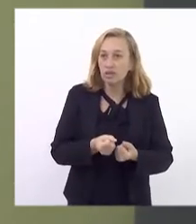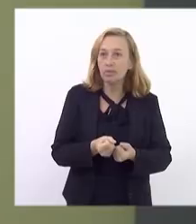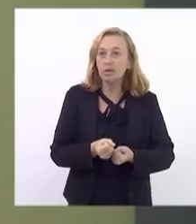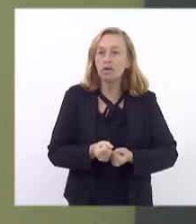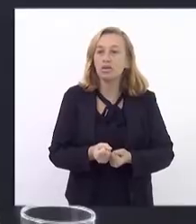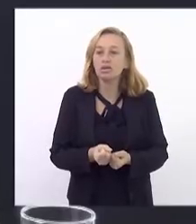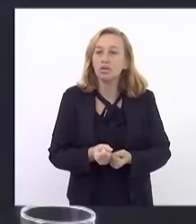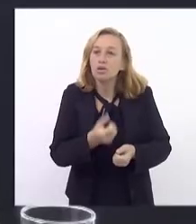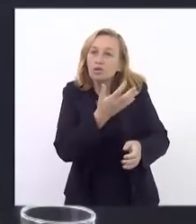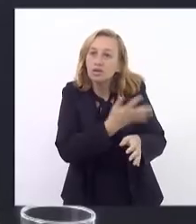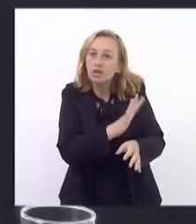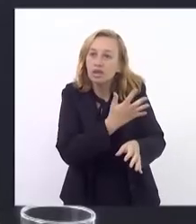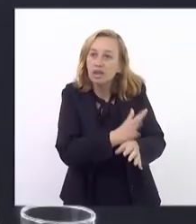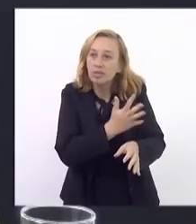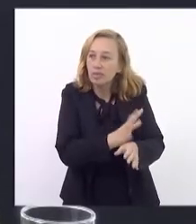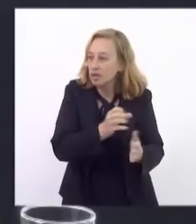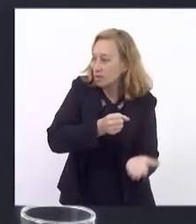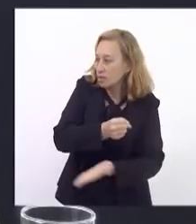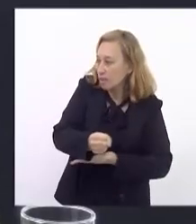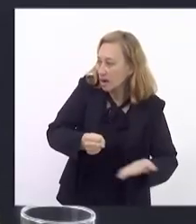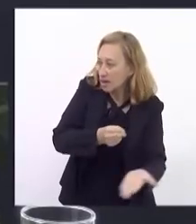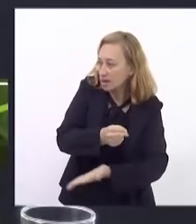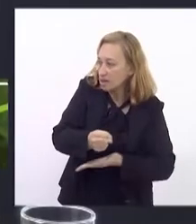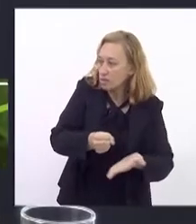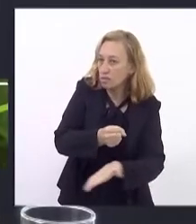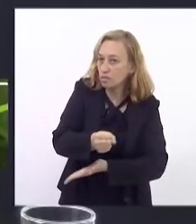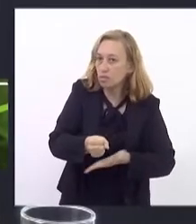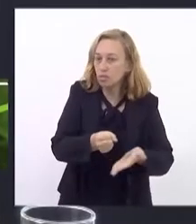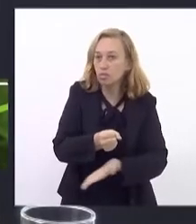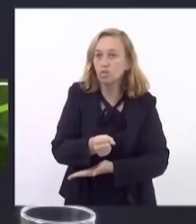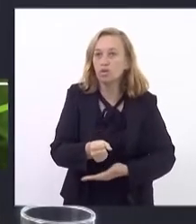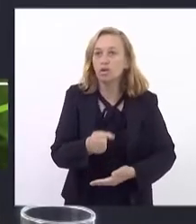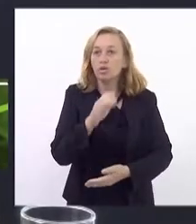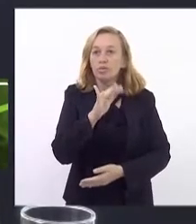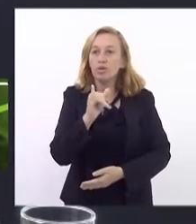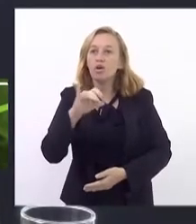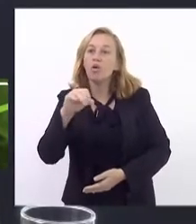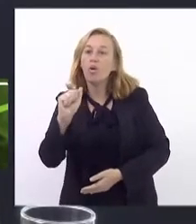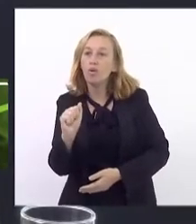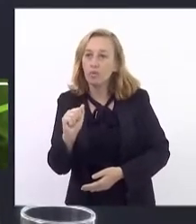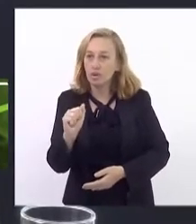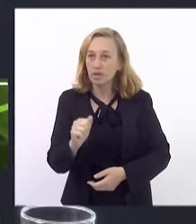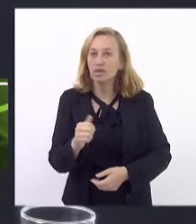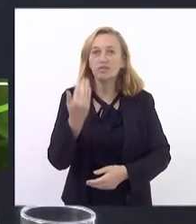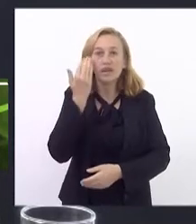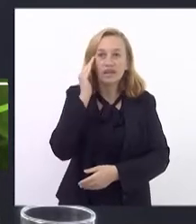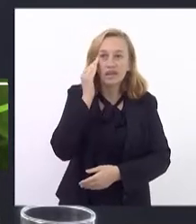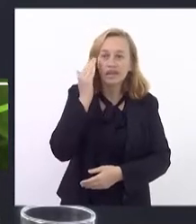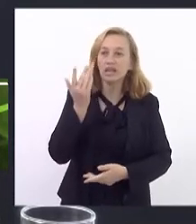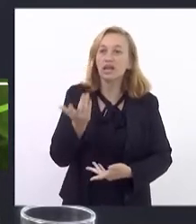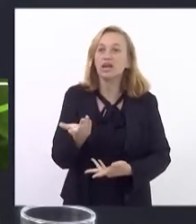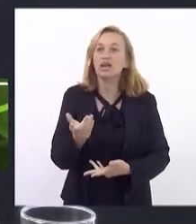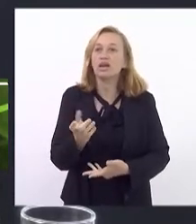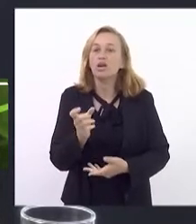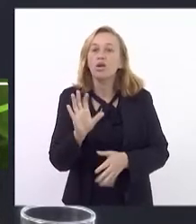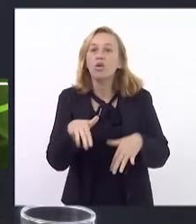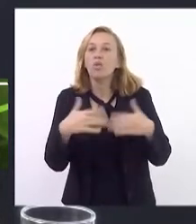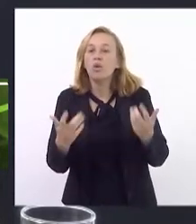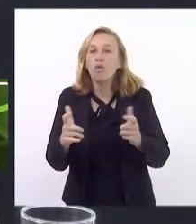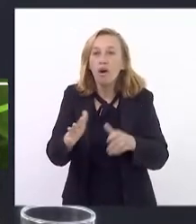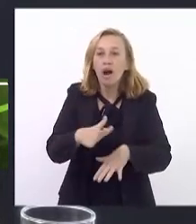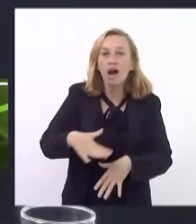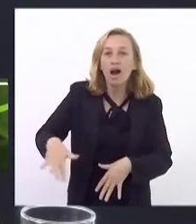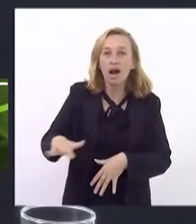um treinamento básico sobre a questão... de biomas, então ele vai entender em que área que ele